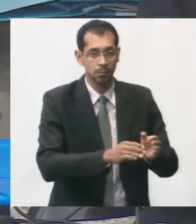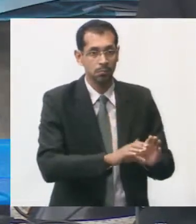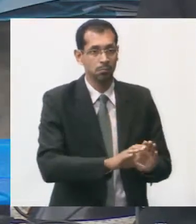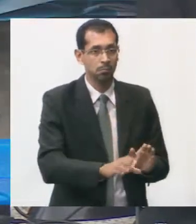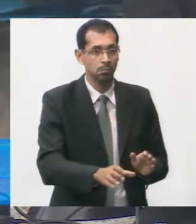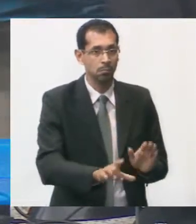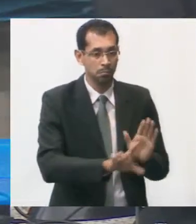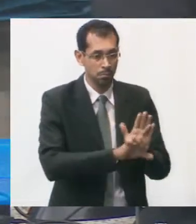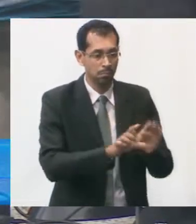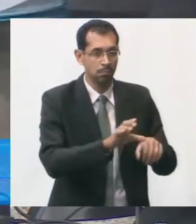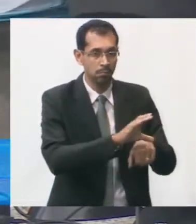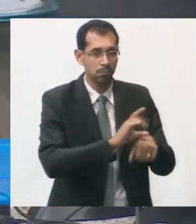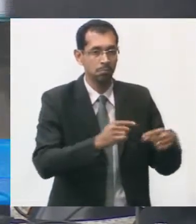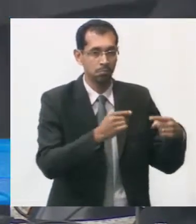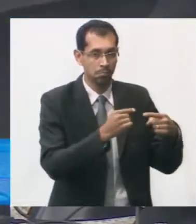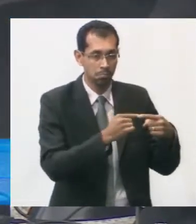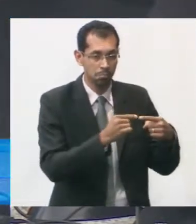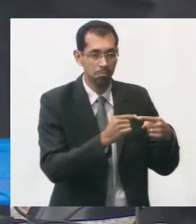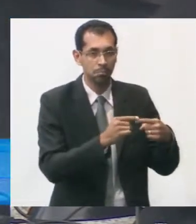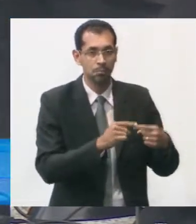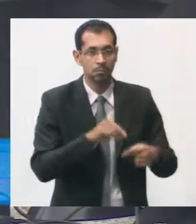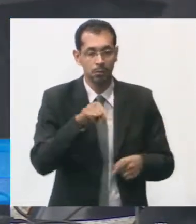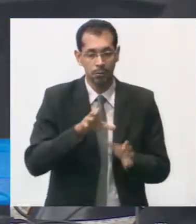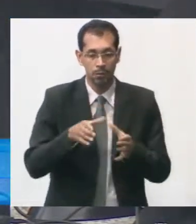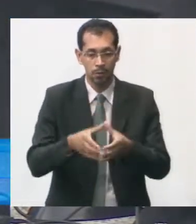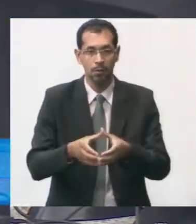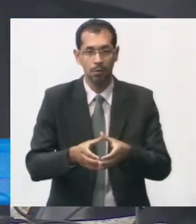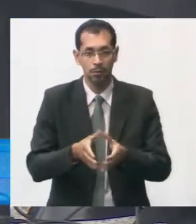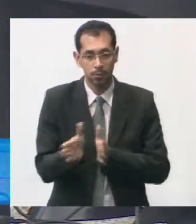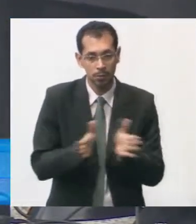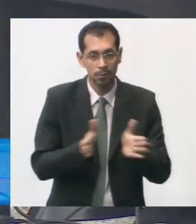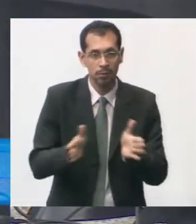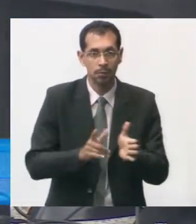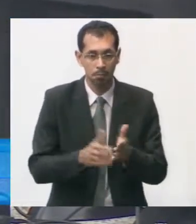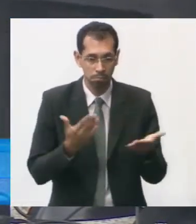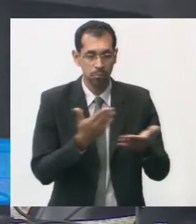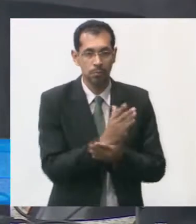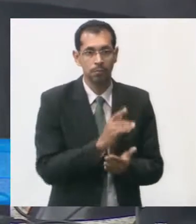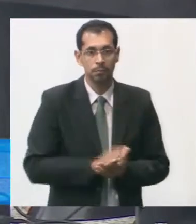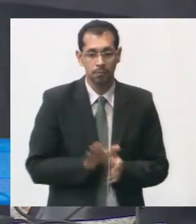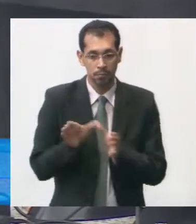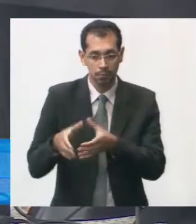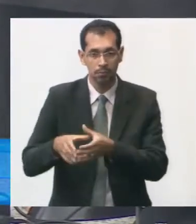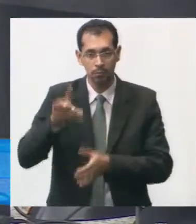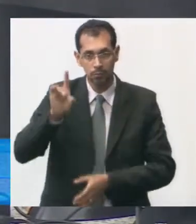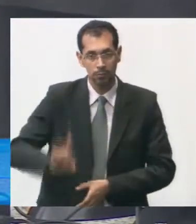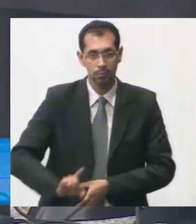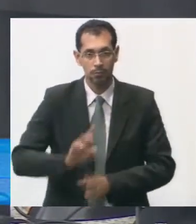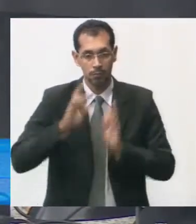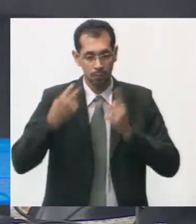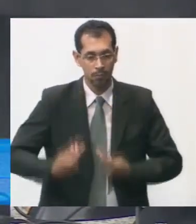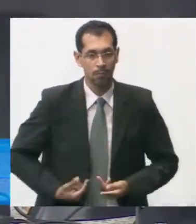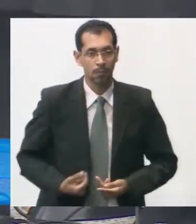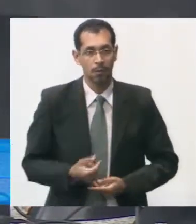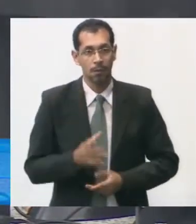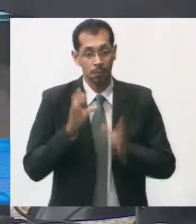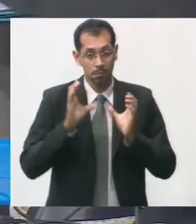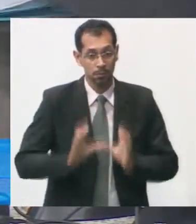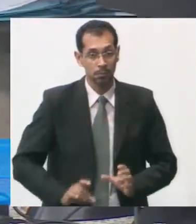de Acessibilidade, pela aprovação; Comissão de Direitos Humanos e Cidadania, pela aprovação. A matéria está em